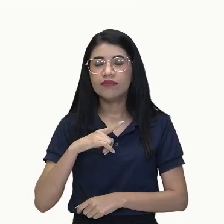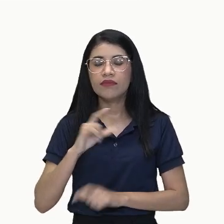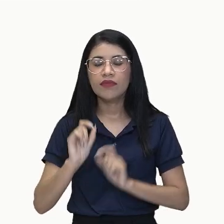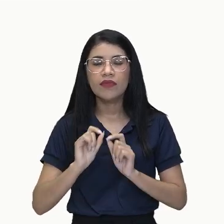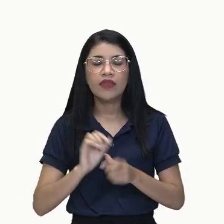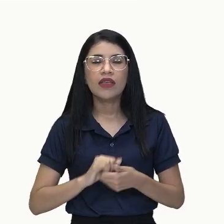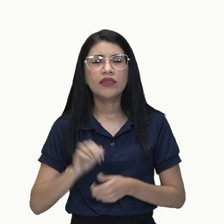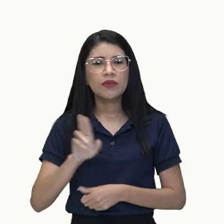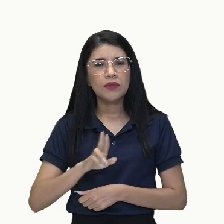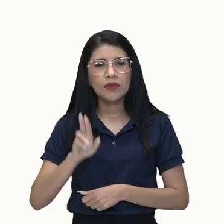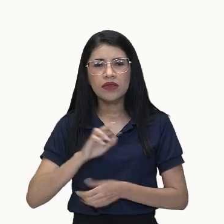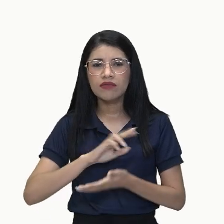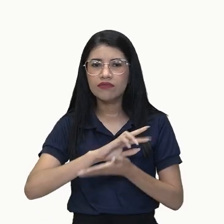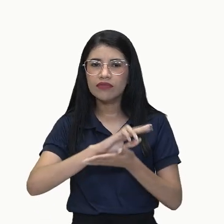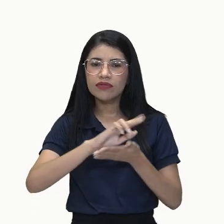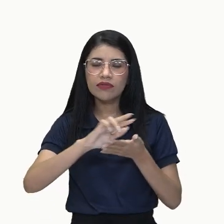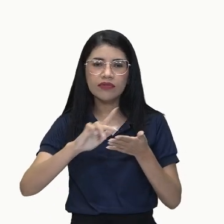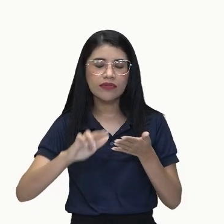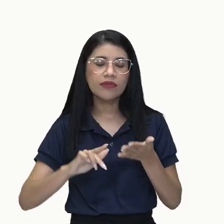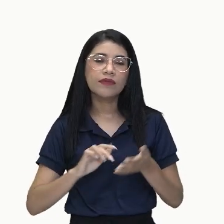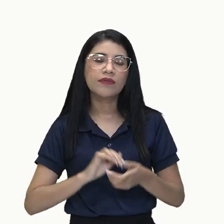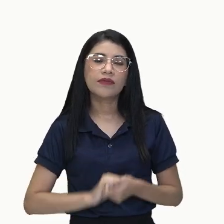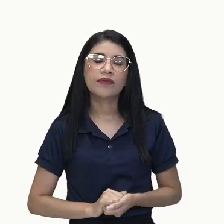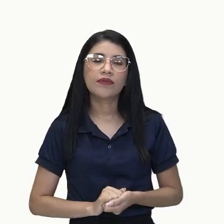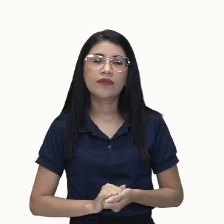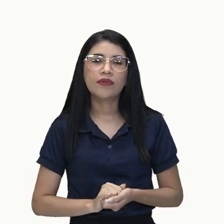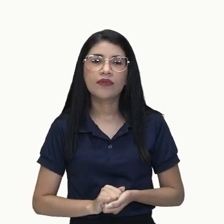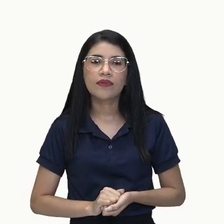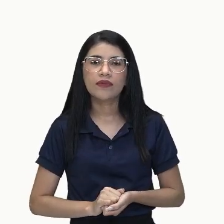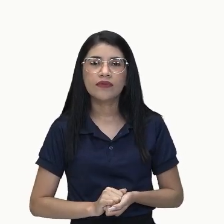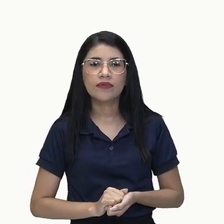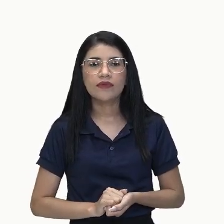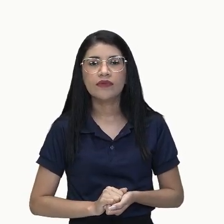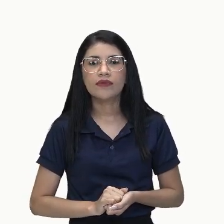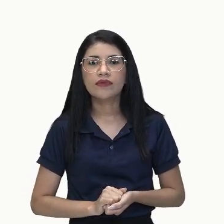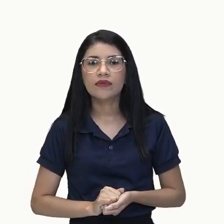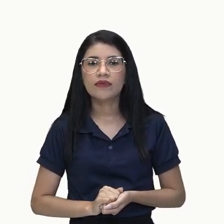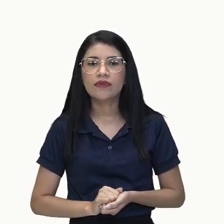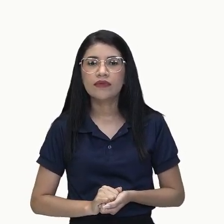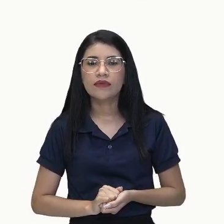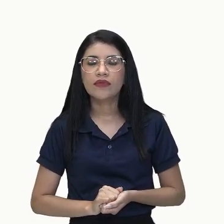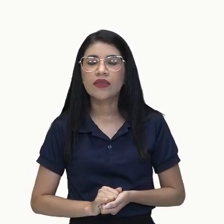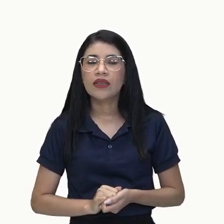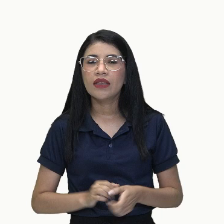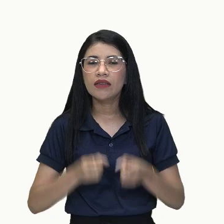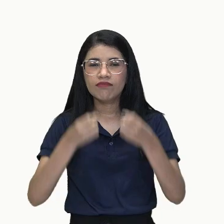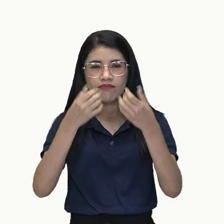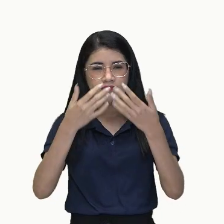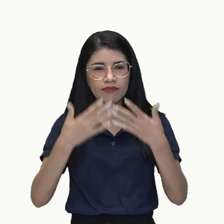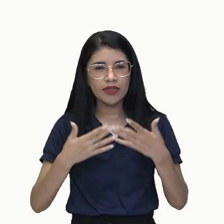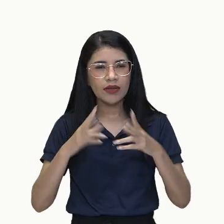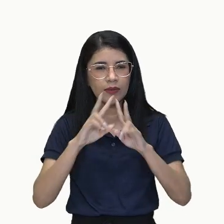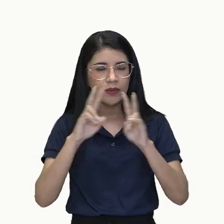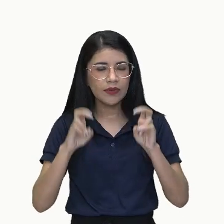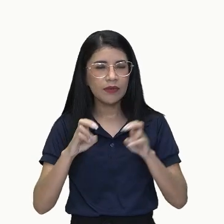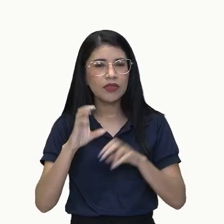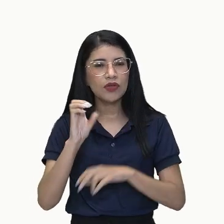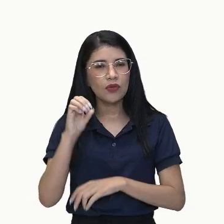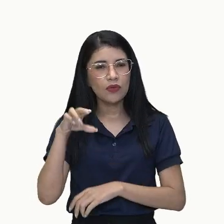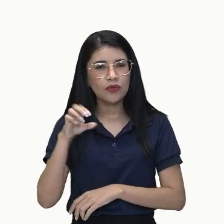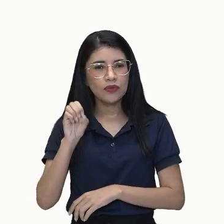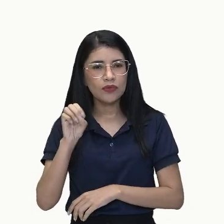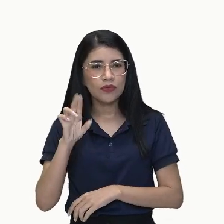muito utilizados. E quando se fala em consumidores, eu tenho aí que